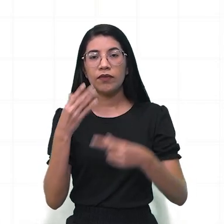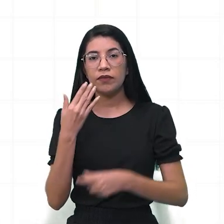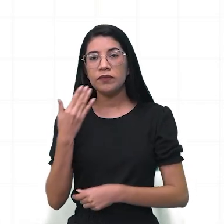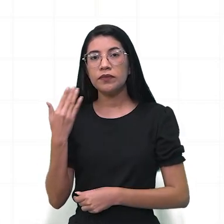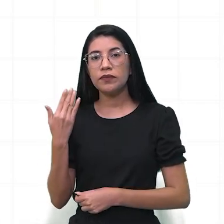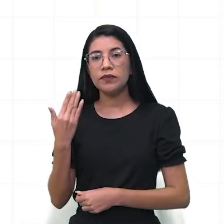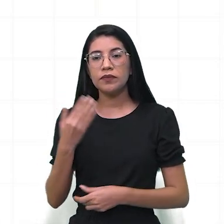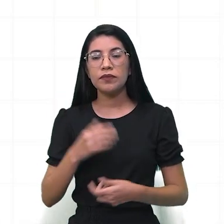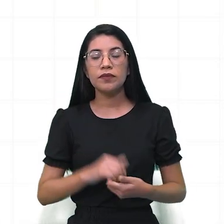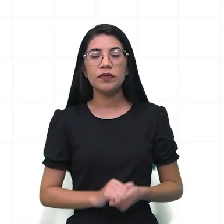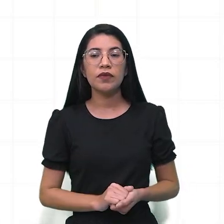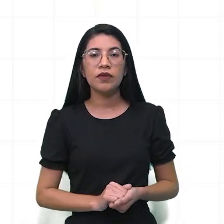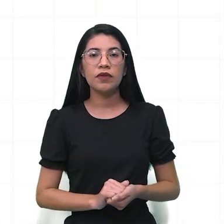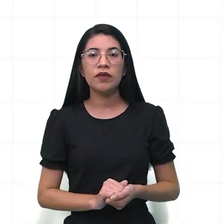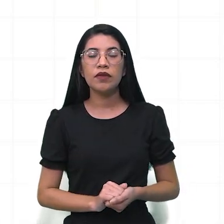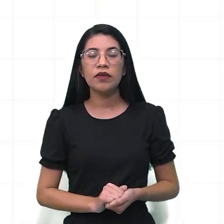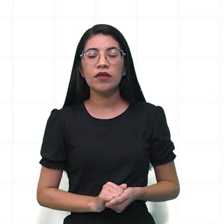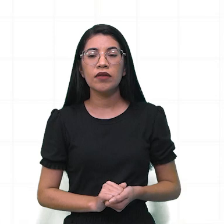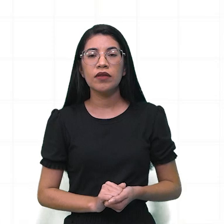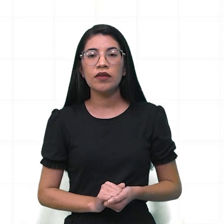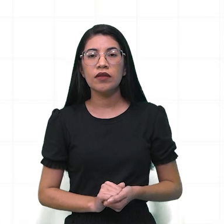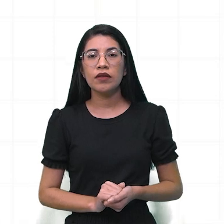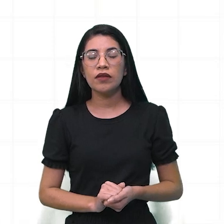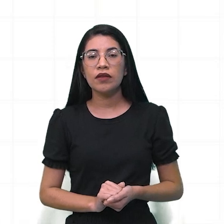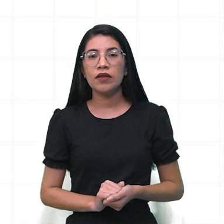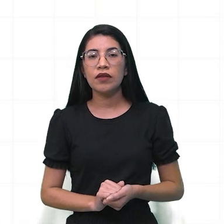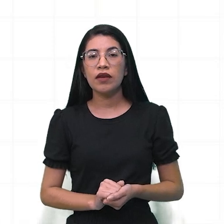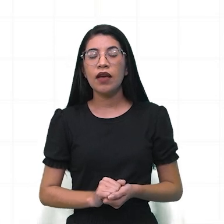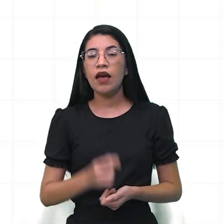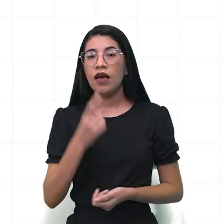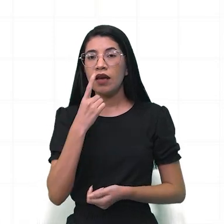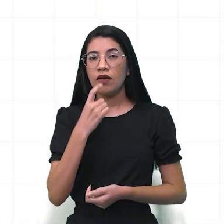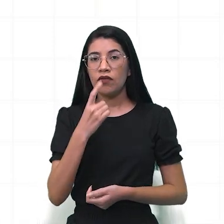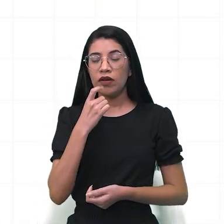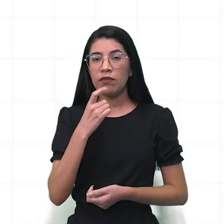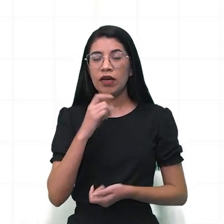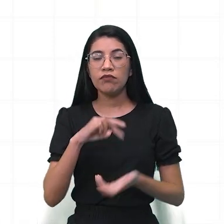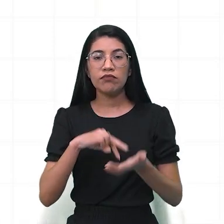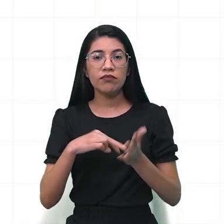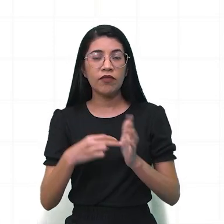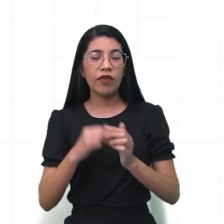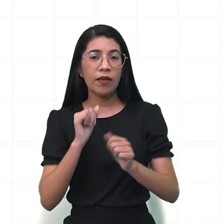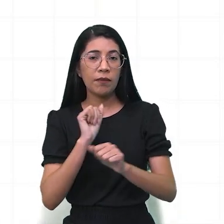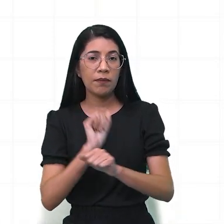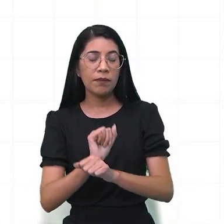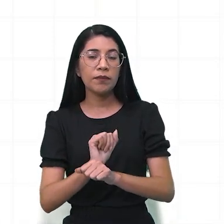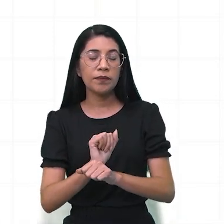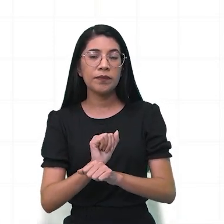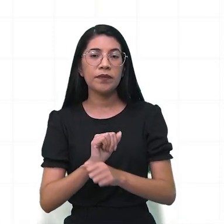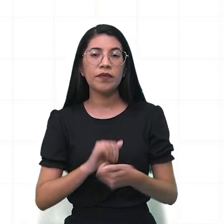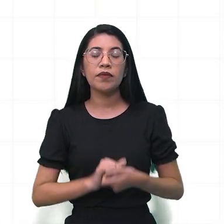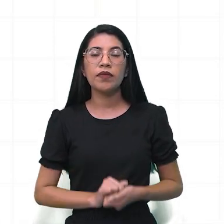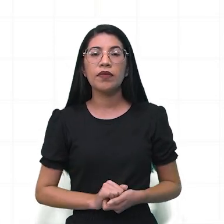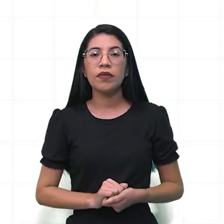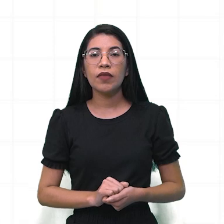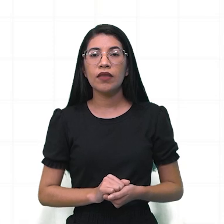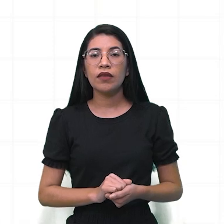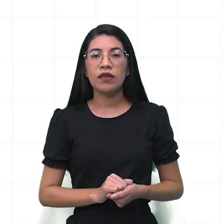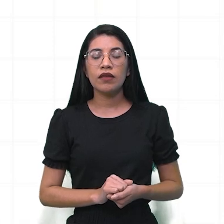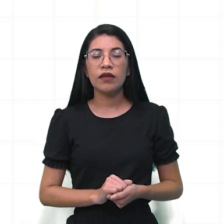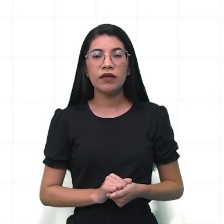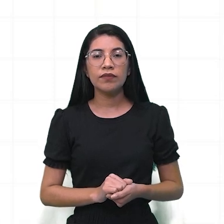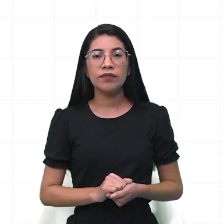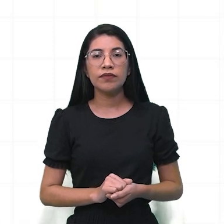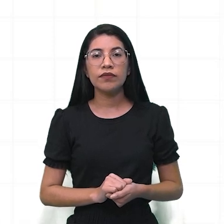ó, essa placa de pare, nós temos 1, 2, 3,